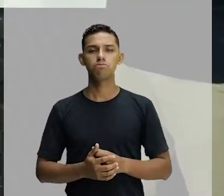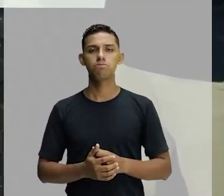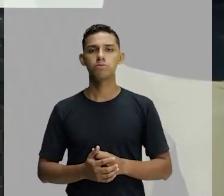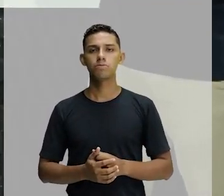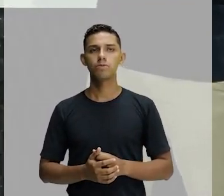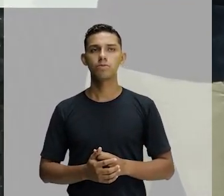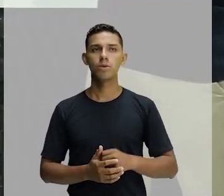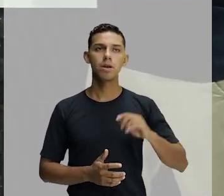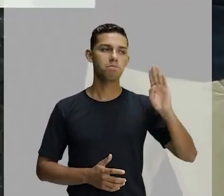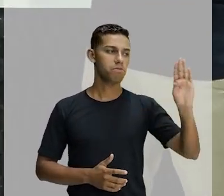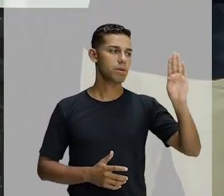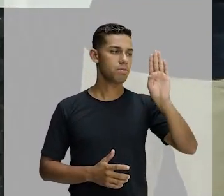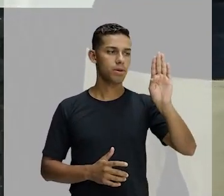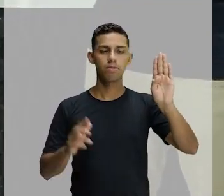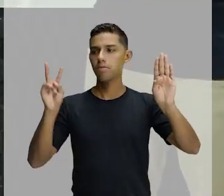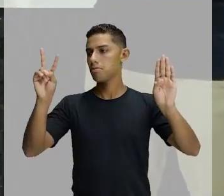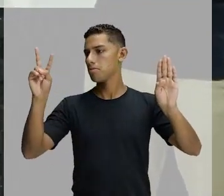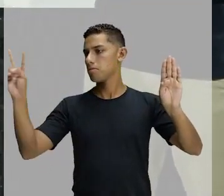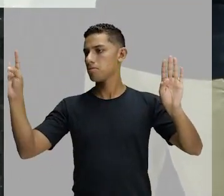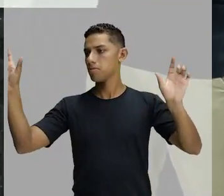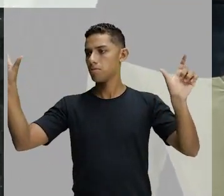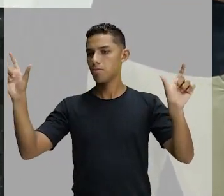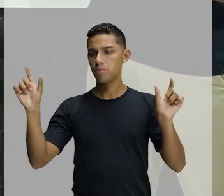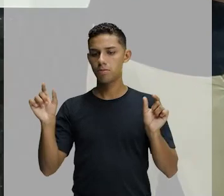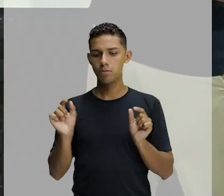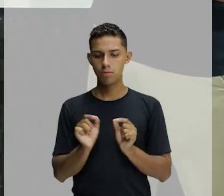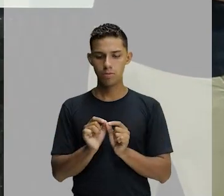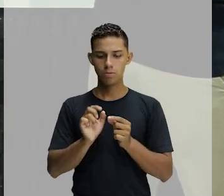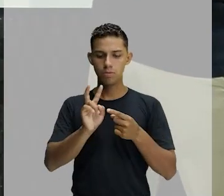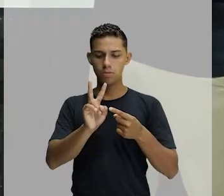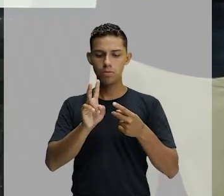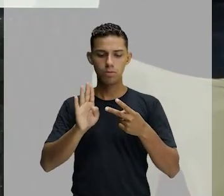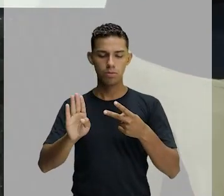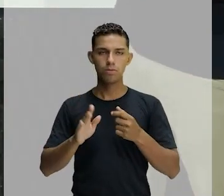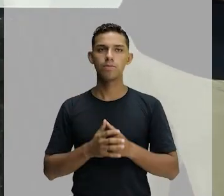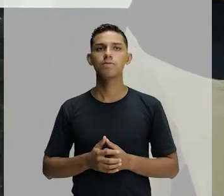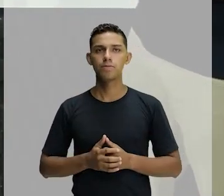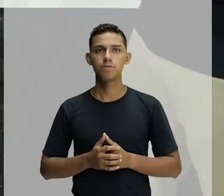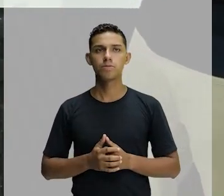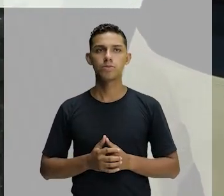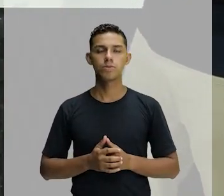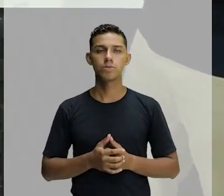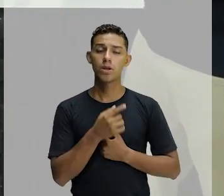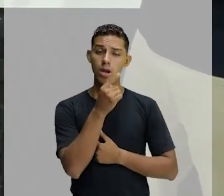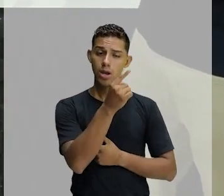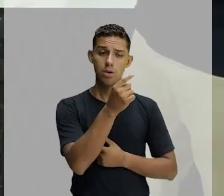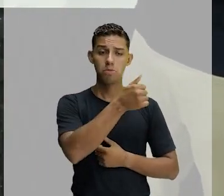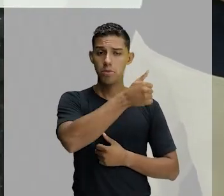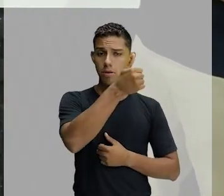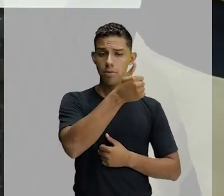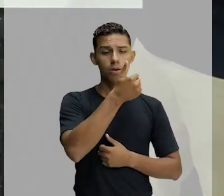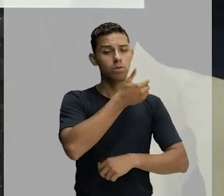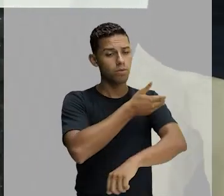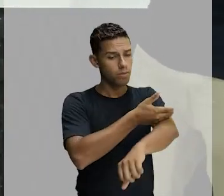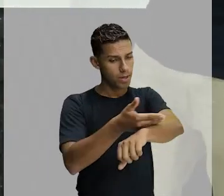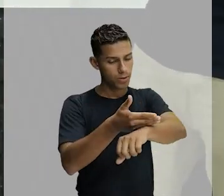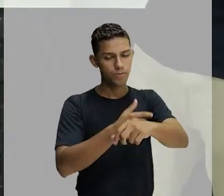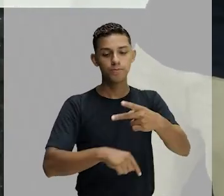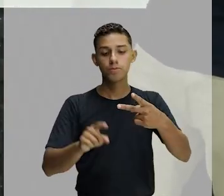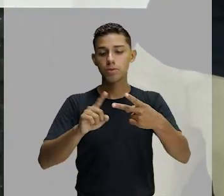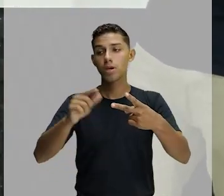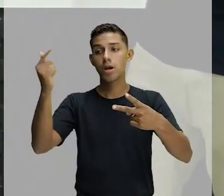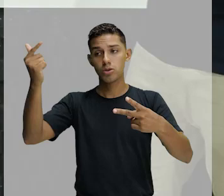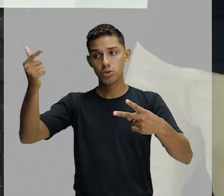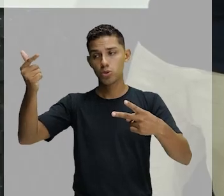ambos os indivíduos parentais. Qual é o fenótipo desse aqui? Branco. Qual é o fenótipo desse outro? Vermelho. Então, esse indivíduo